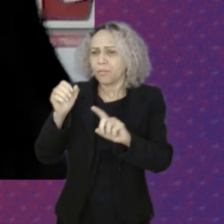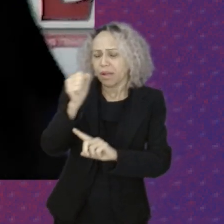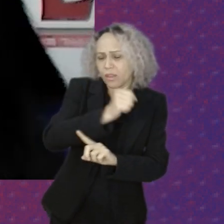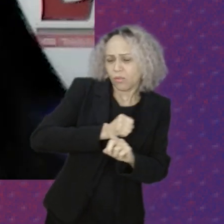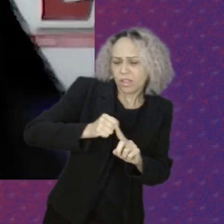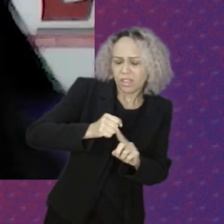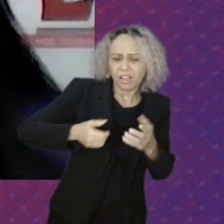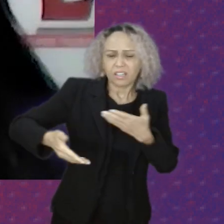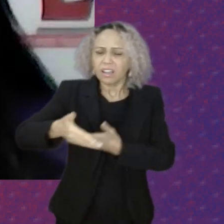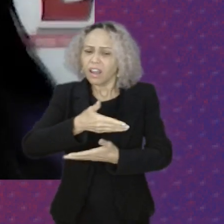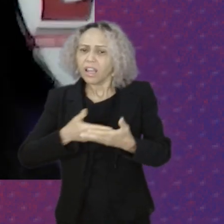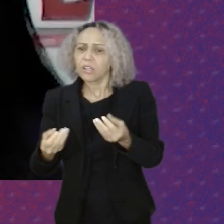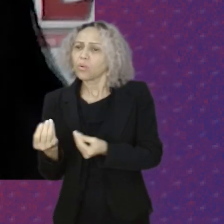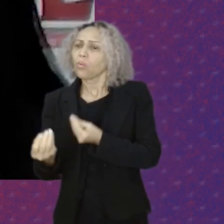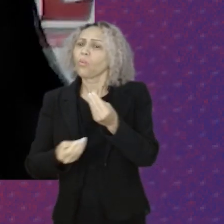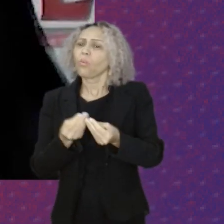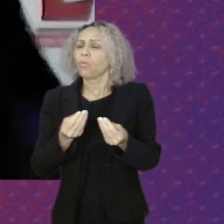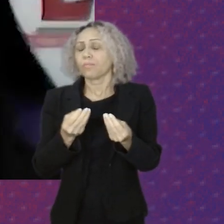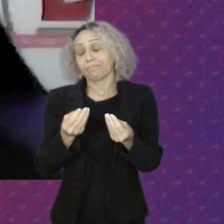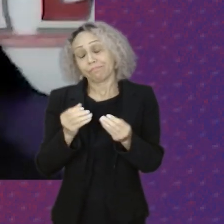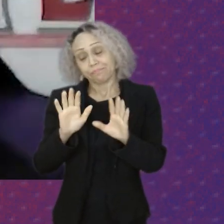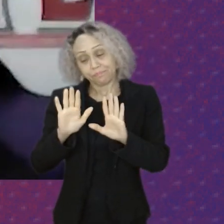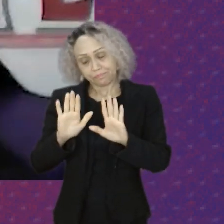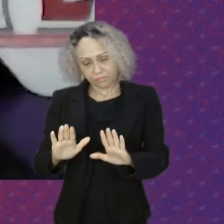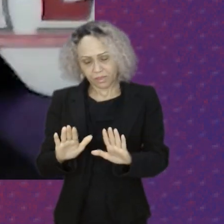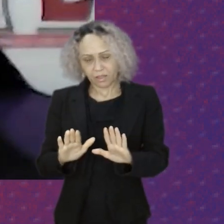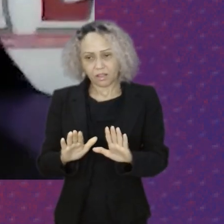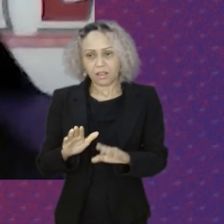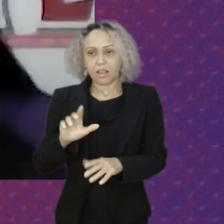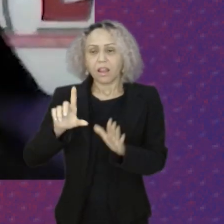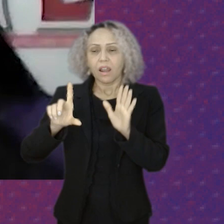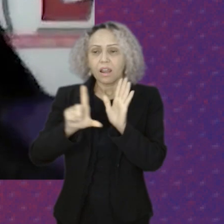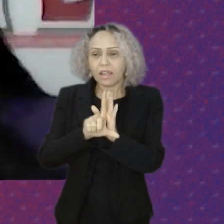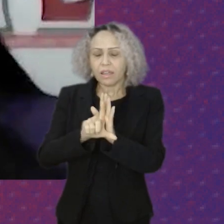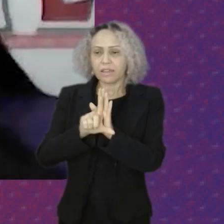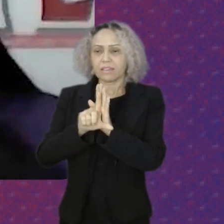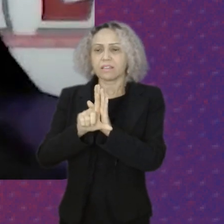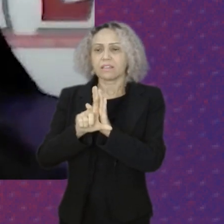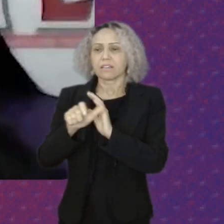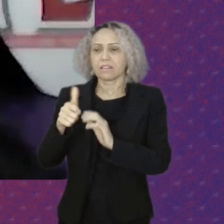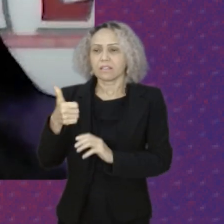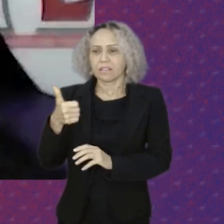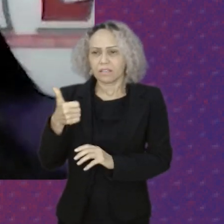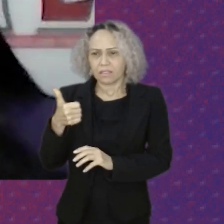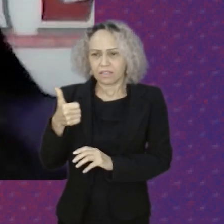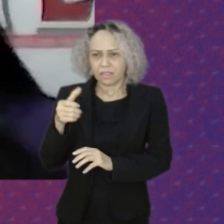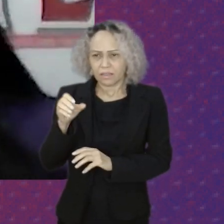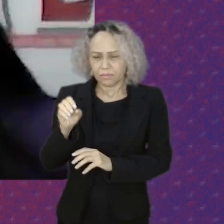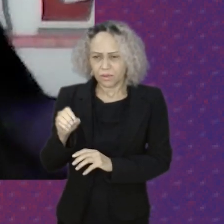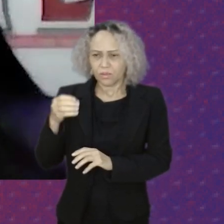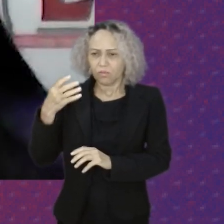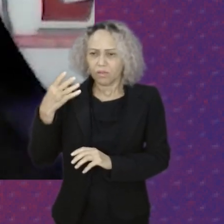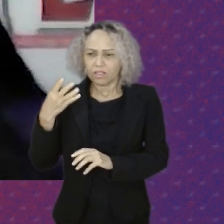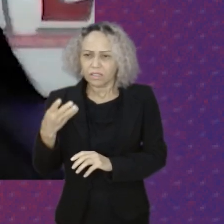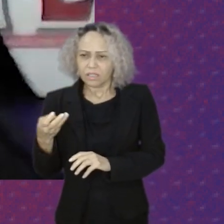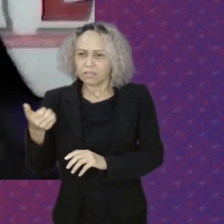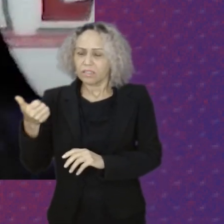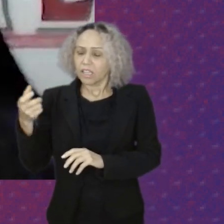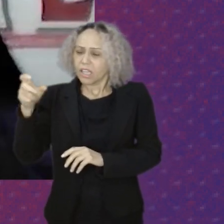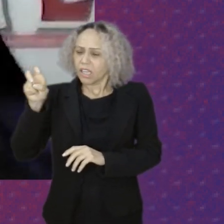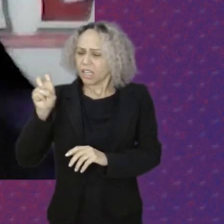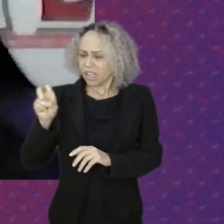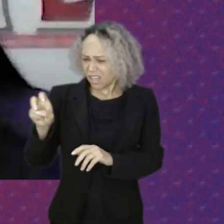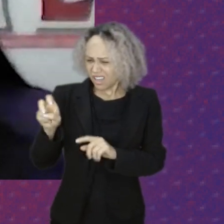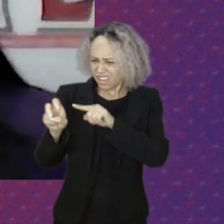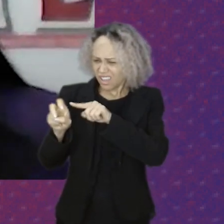nova proposta de ensino médio, que é a Lei 3.415, a gente contesta que ela não enxerga os sujeitos do